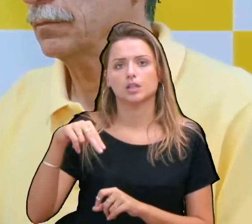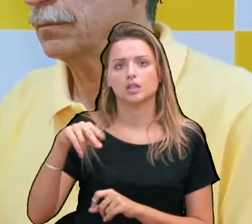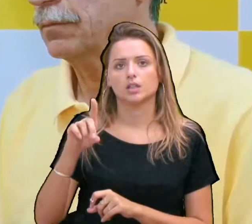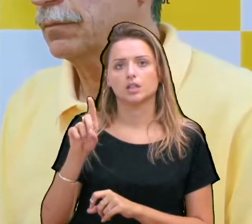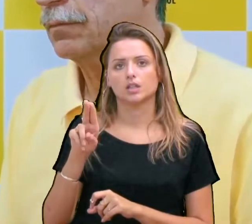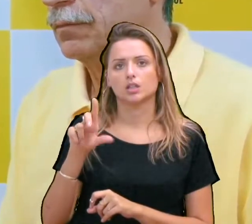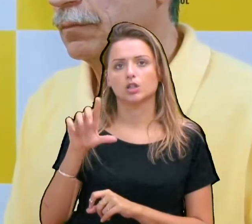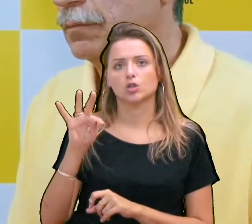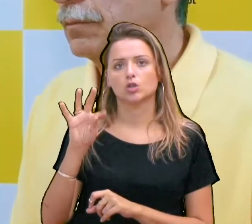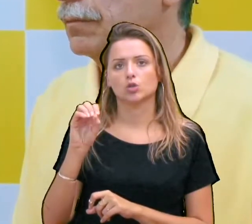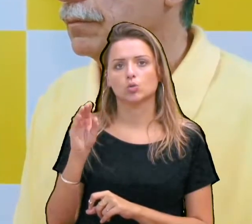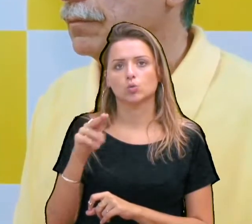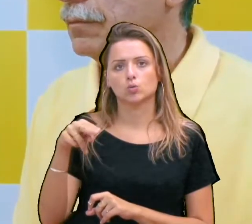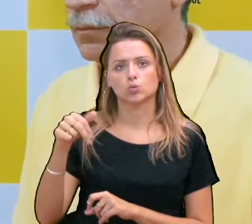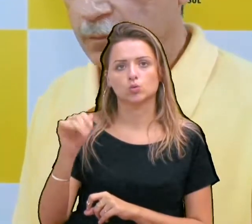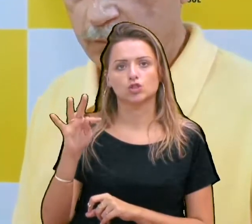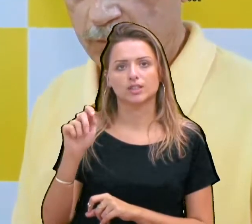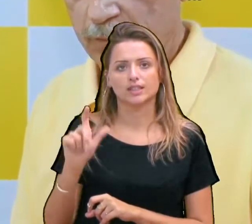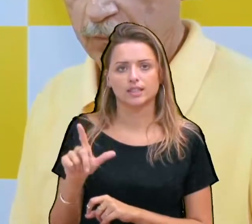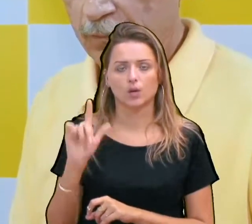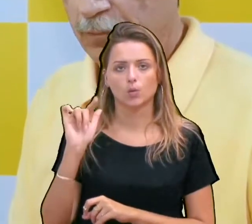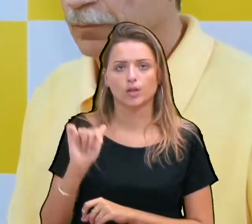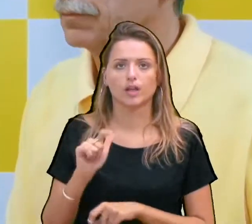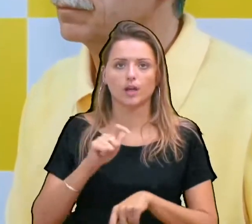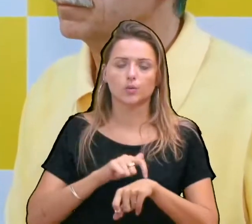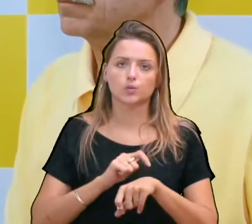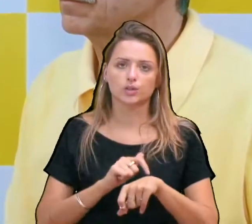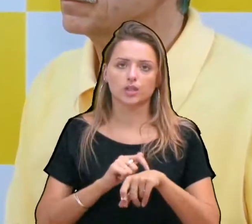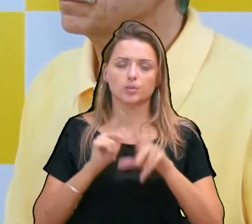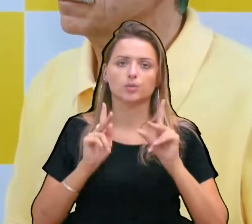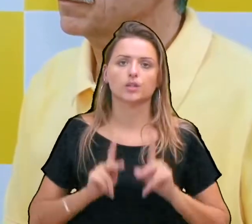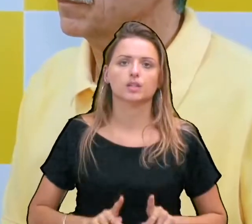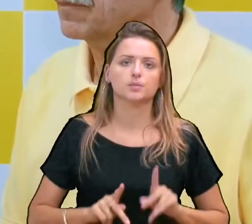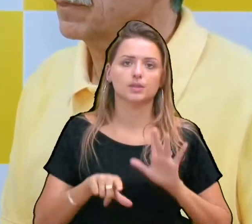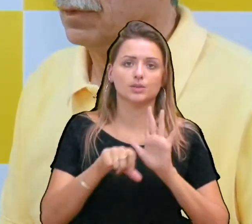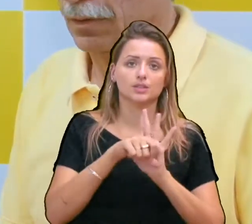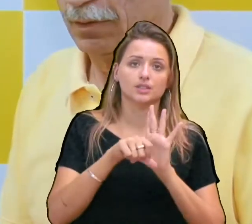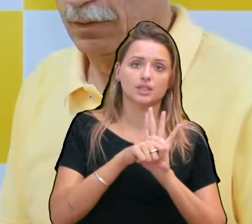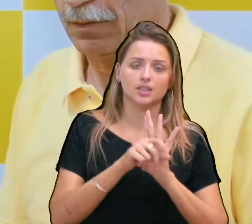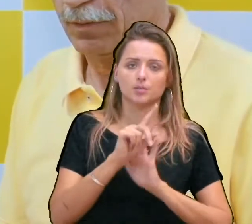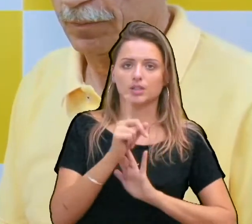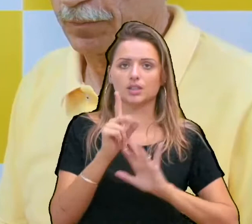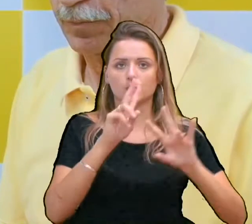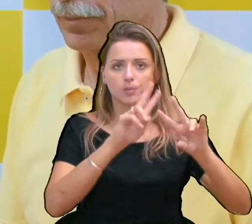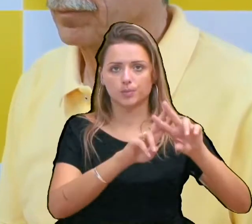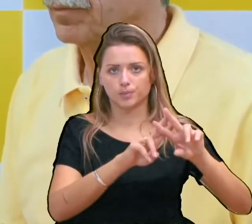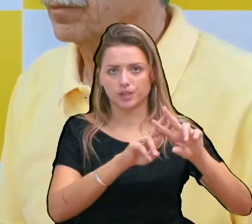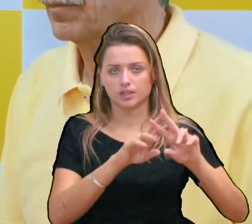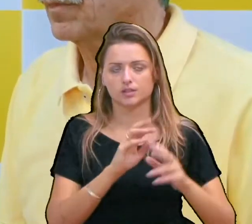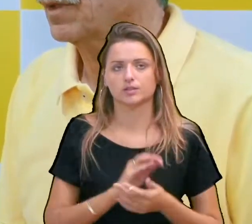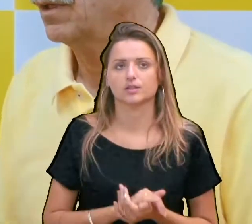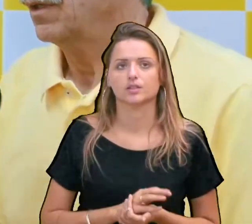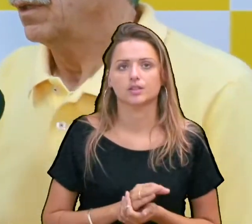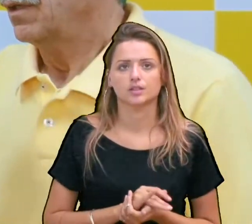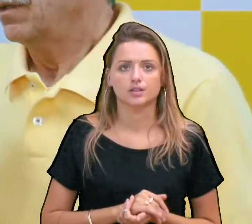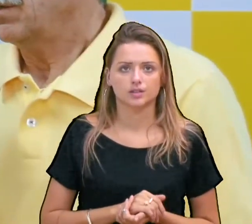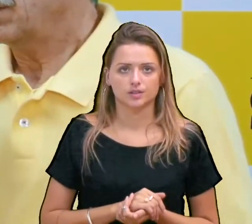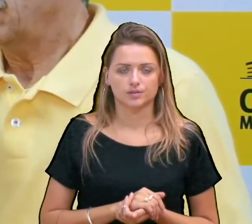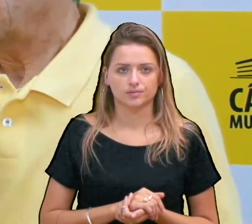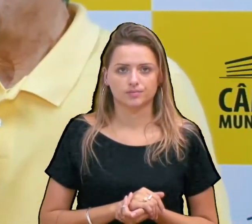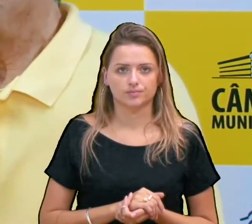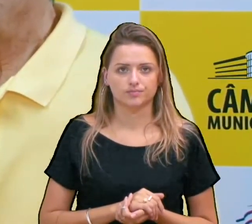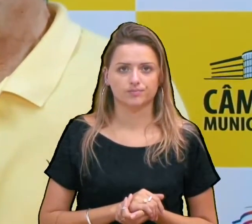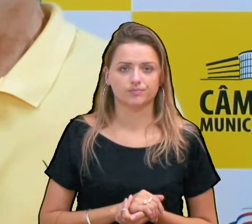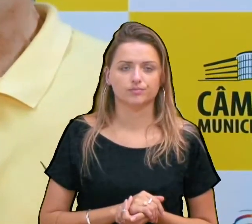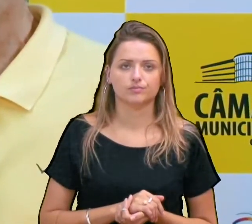sua avaliação está ficando cada vez mais fácil, cada vez com penas menores, e para qualquer crime está facilitado conseguir esse indulto.